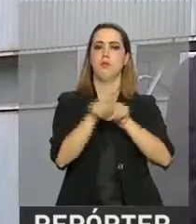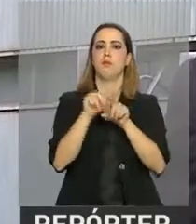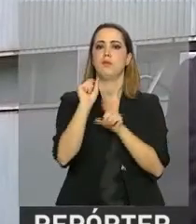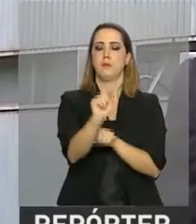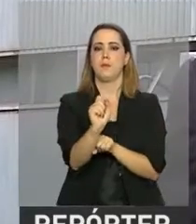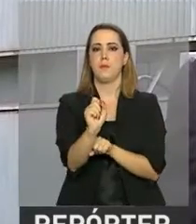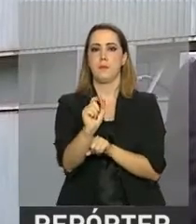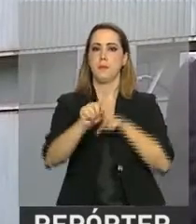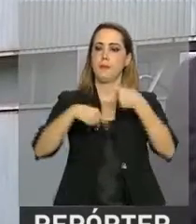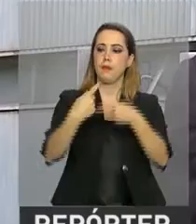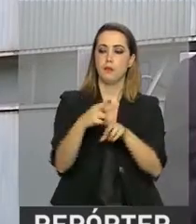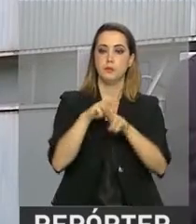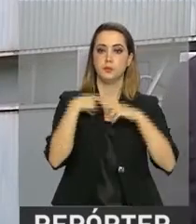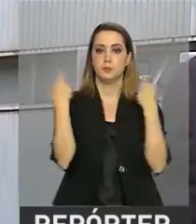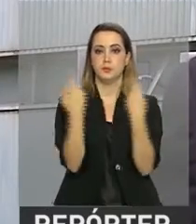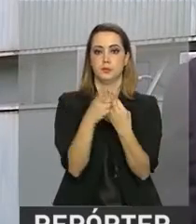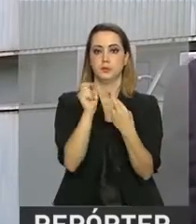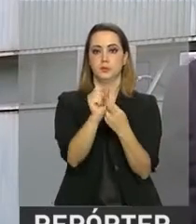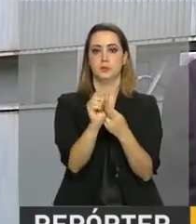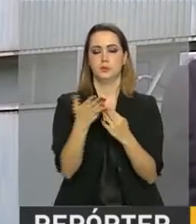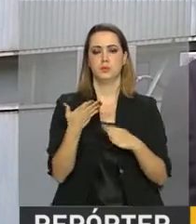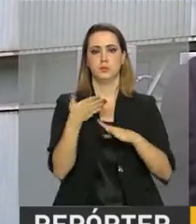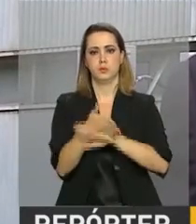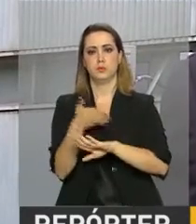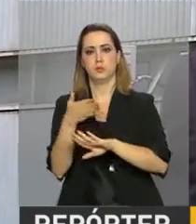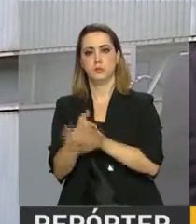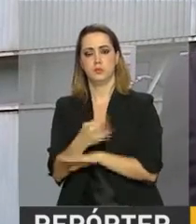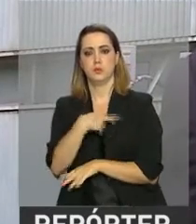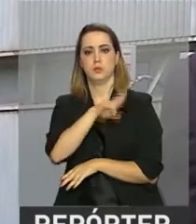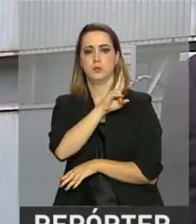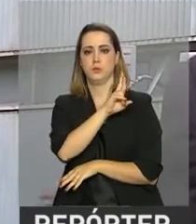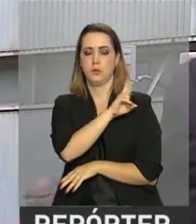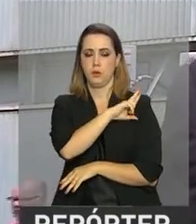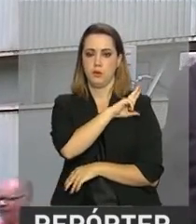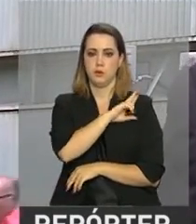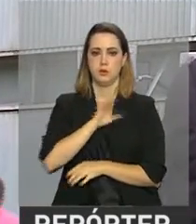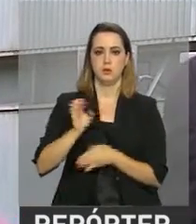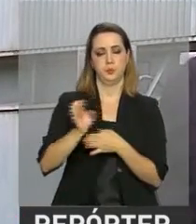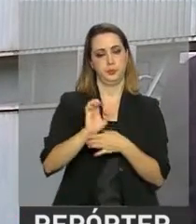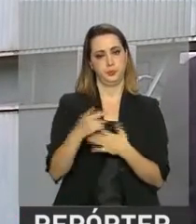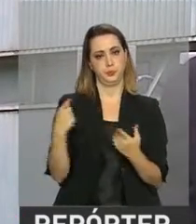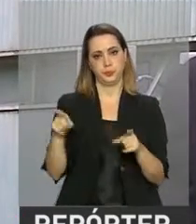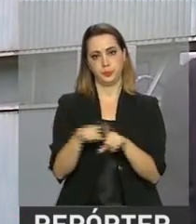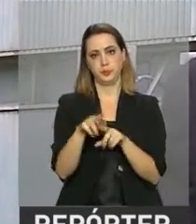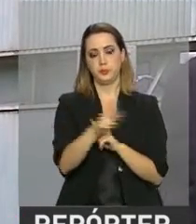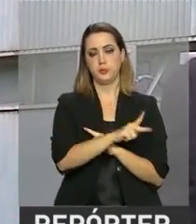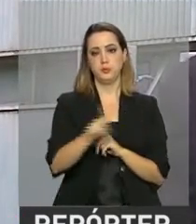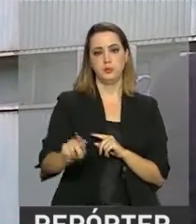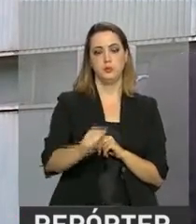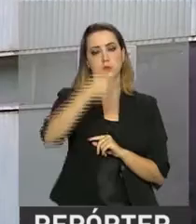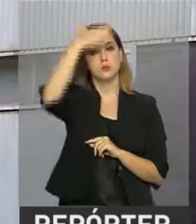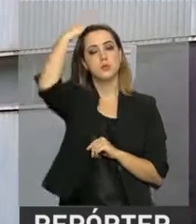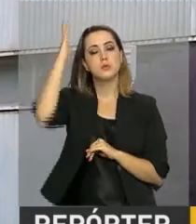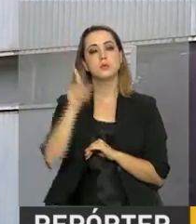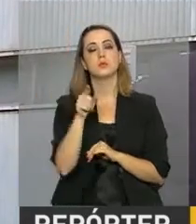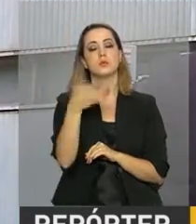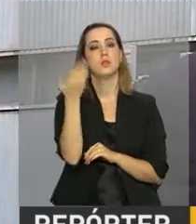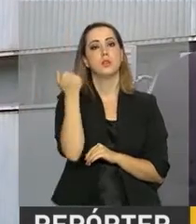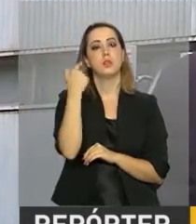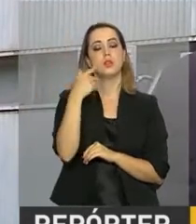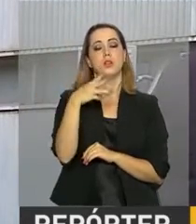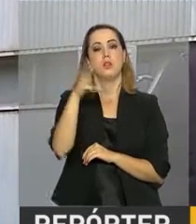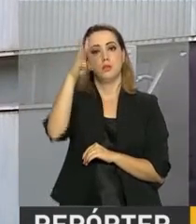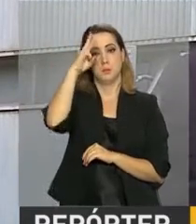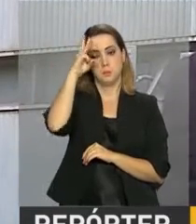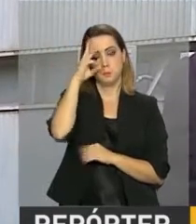Brasília, depois da reunião que teve a participação de representantes dos governos estaduais e do presidente Michel Temer na última